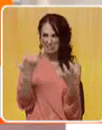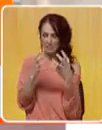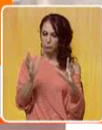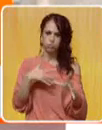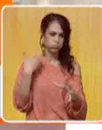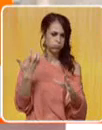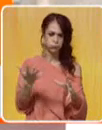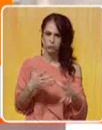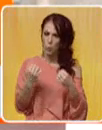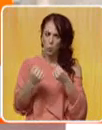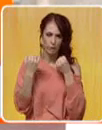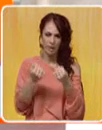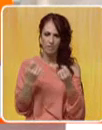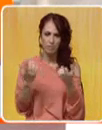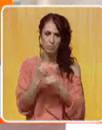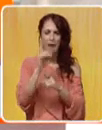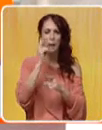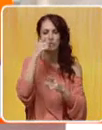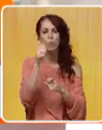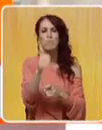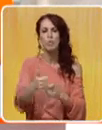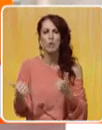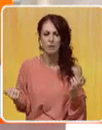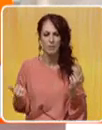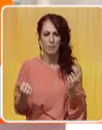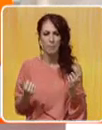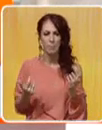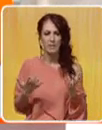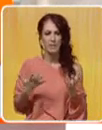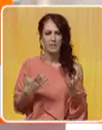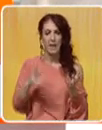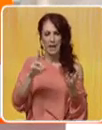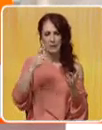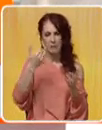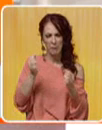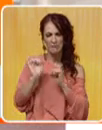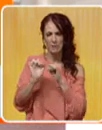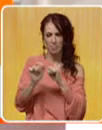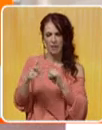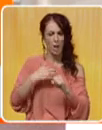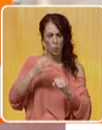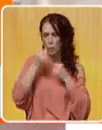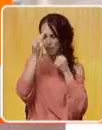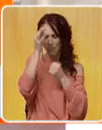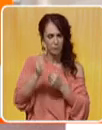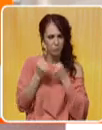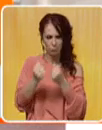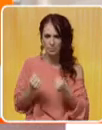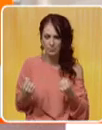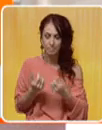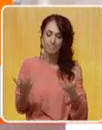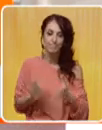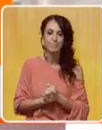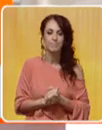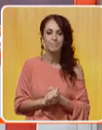sociedade caótica e essencialmente não aguentava ser maltratada pela RTP isso não aguentava